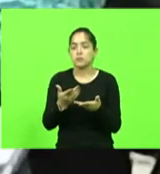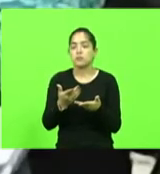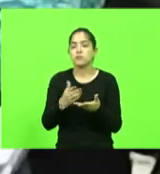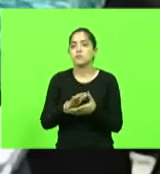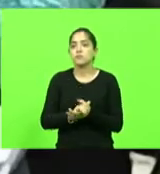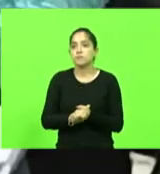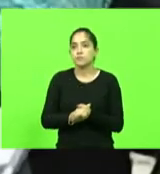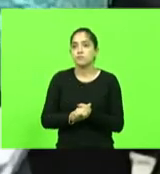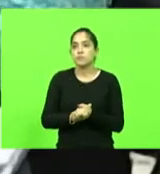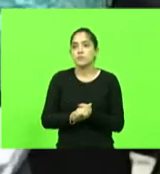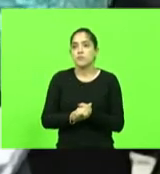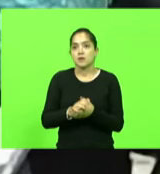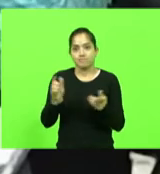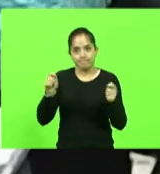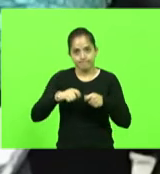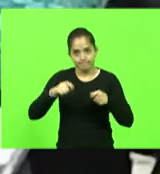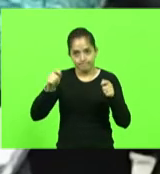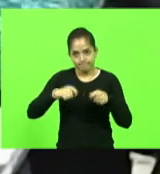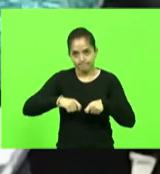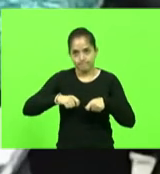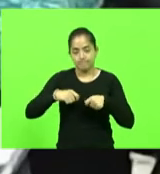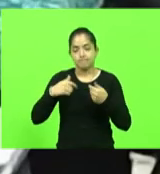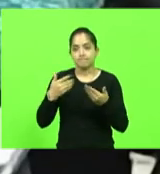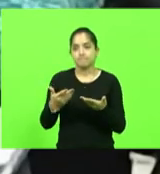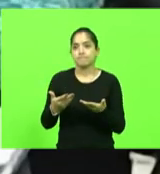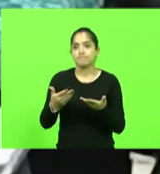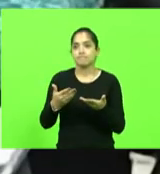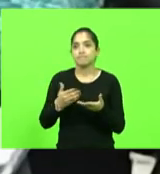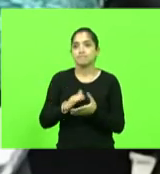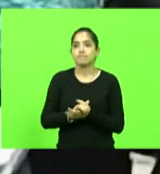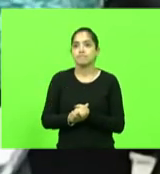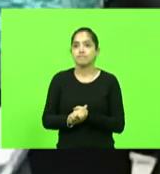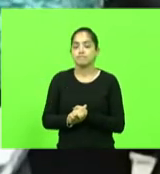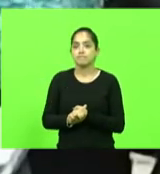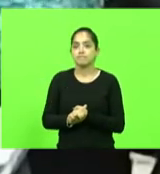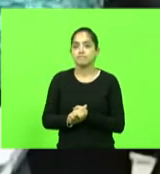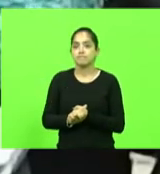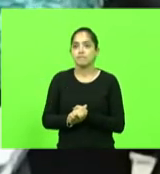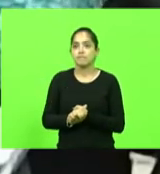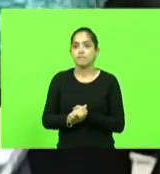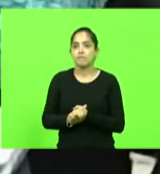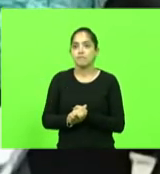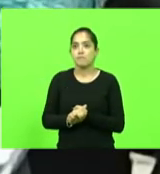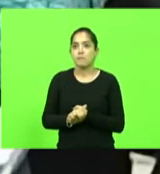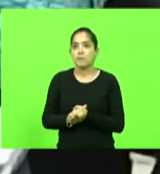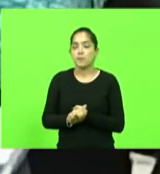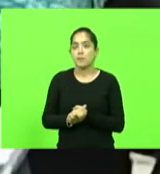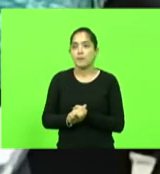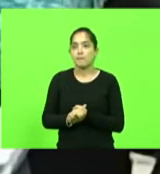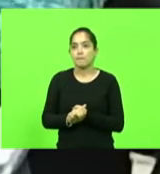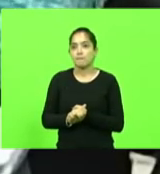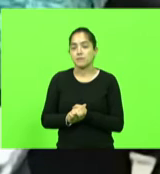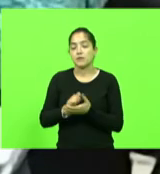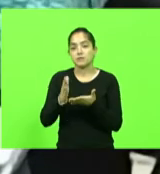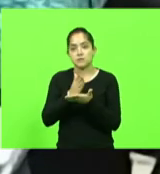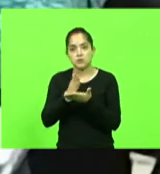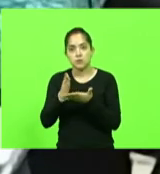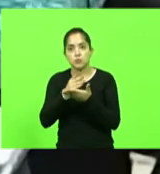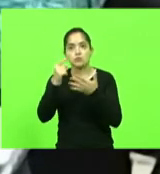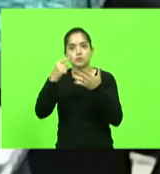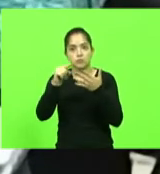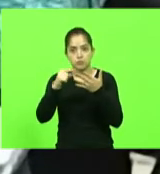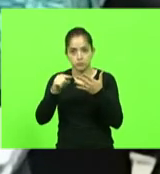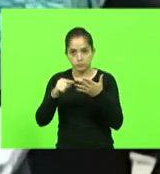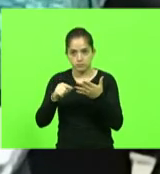para operacionalizar a nossa conferência de assistência social. Então, deputada, são alguns pontos, né, que